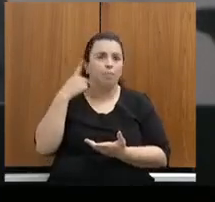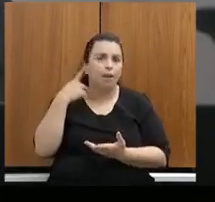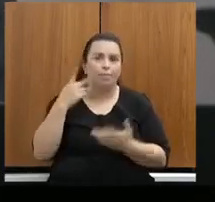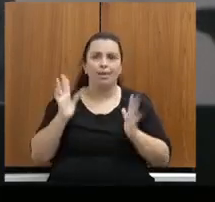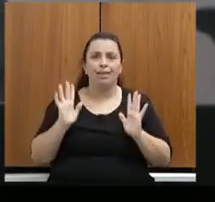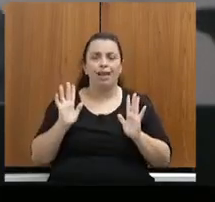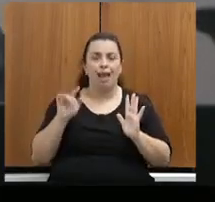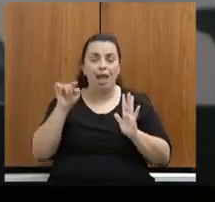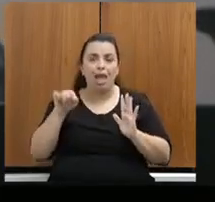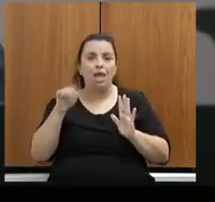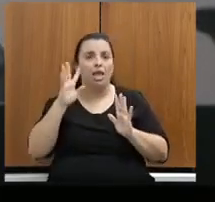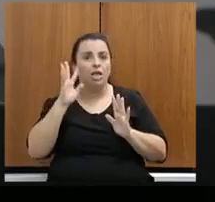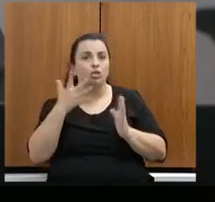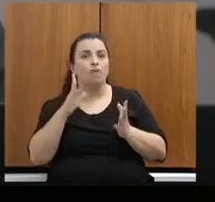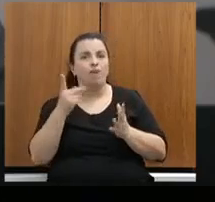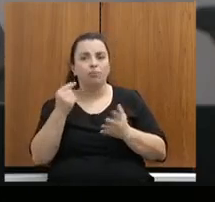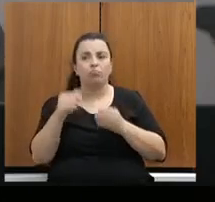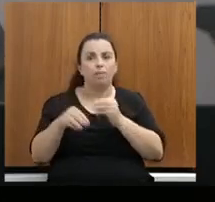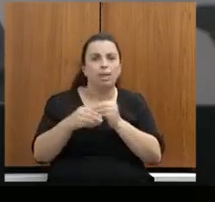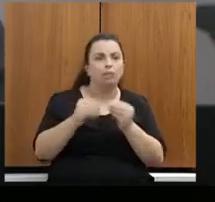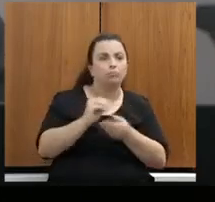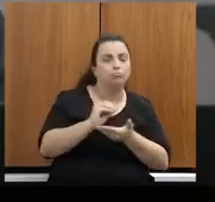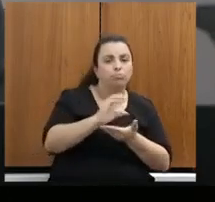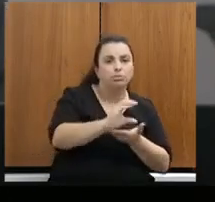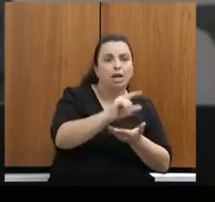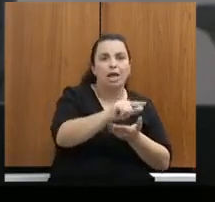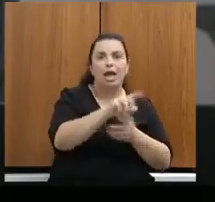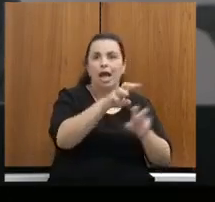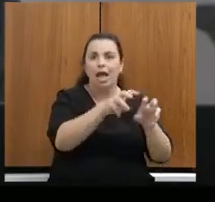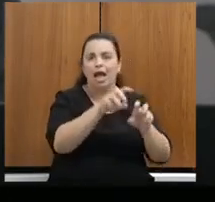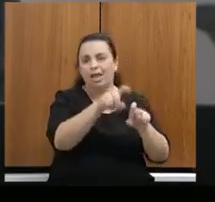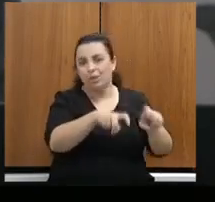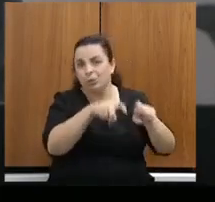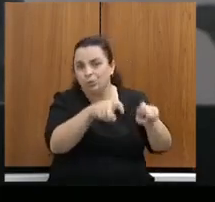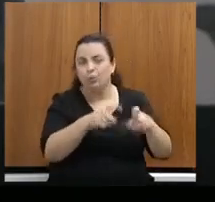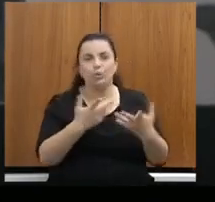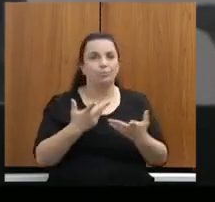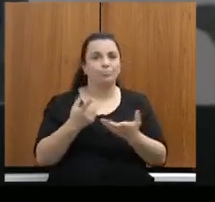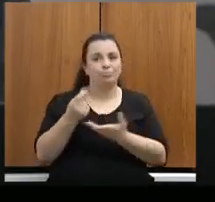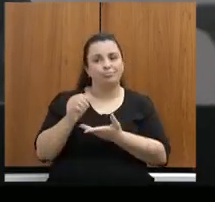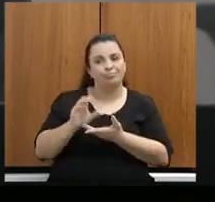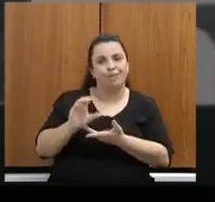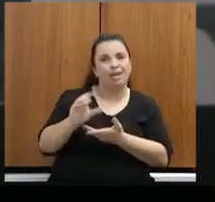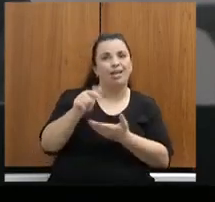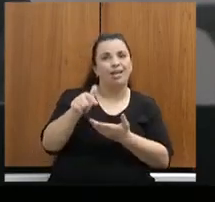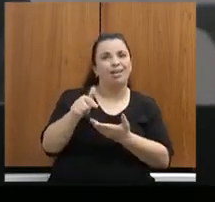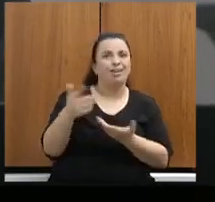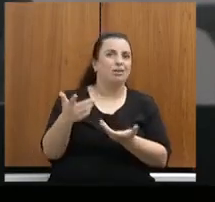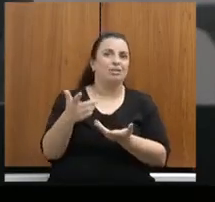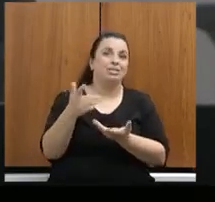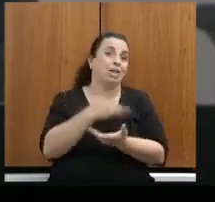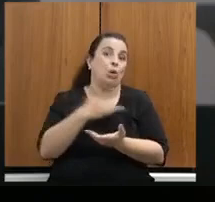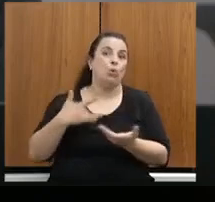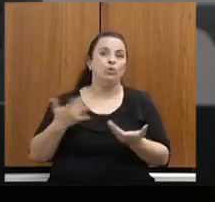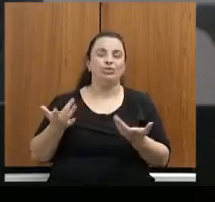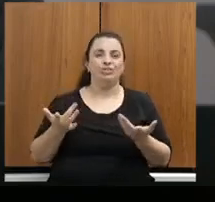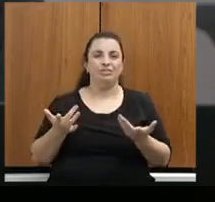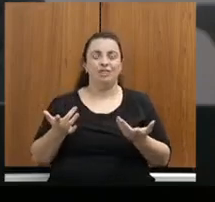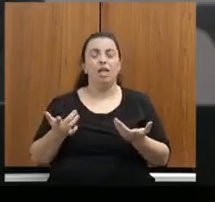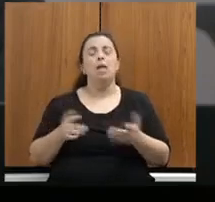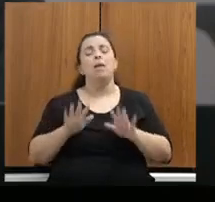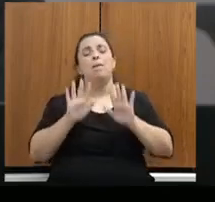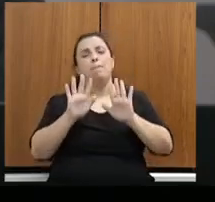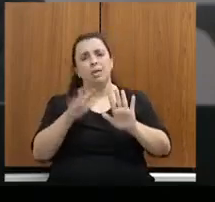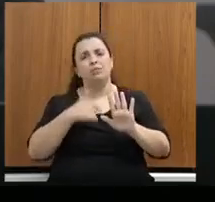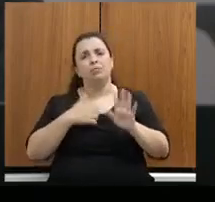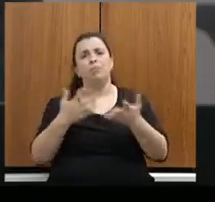agricultura nós vamos mandar para a saúde nós vamos mandar para a força de segurança Então nesse sentido eu quero parabenizar o senhor dizer da importância que o